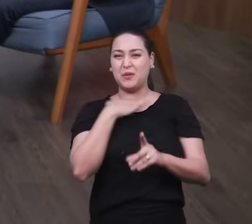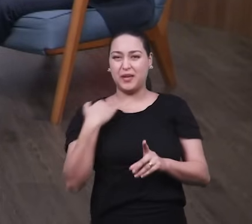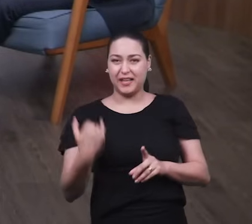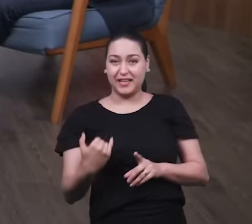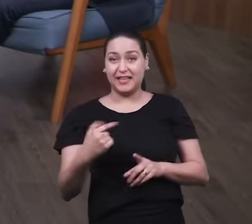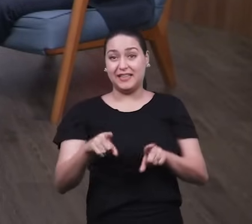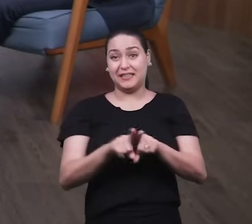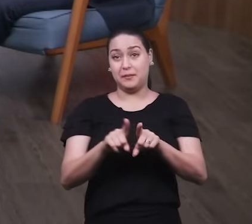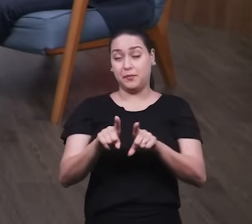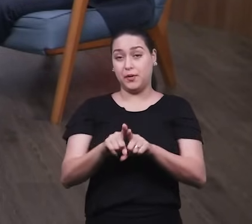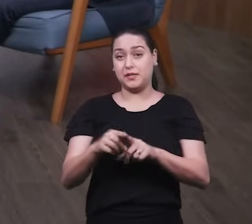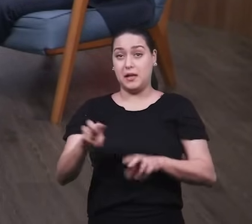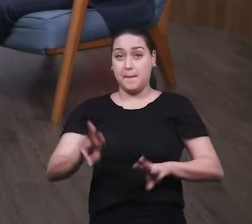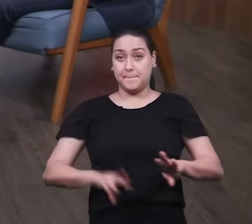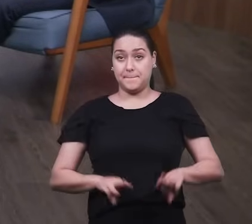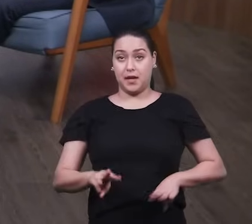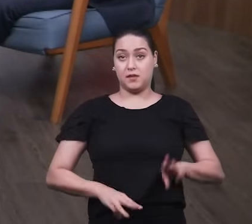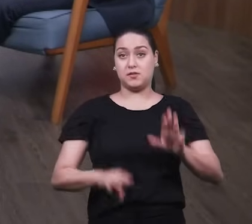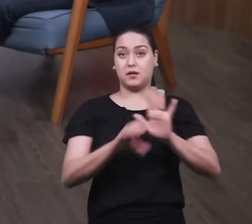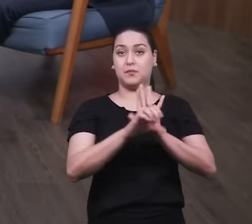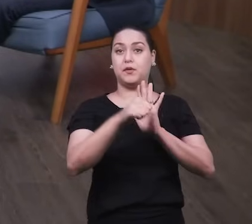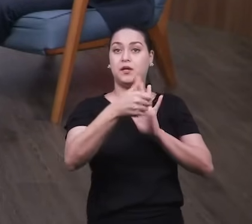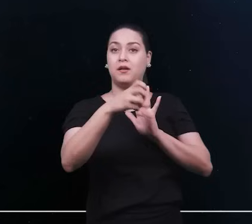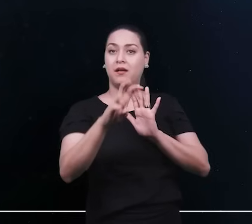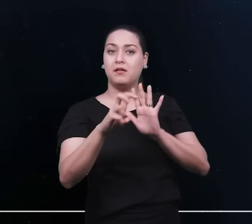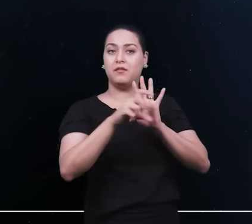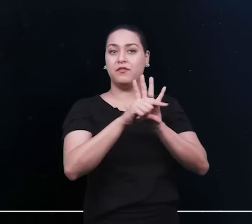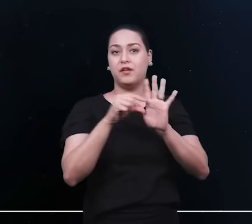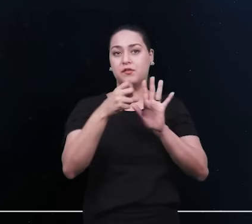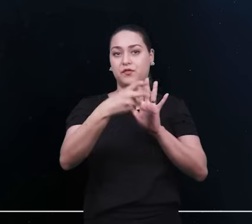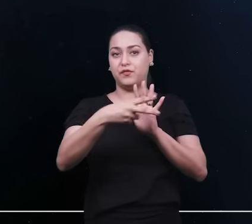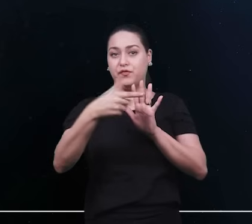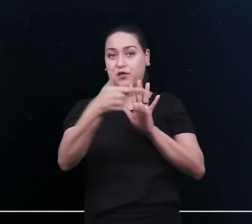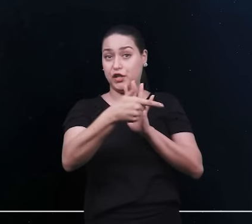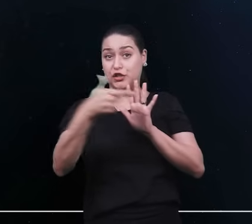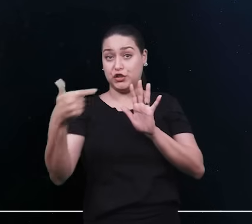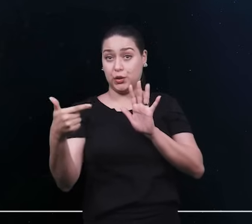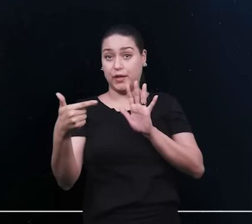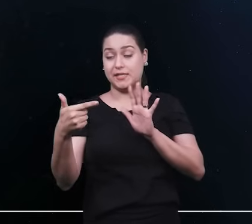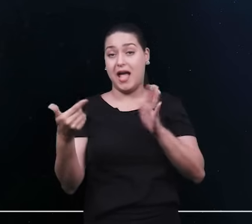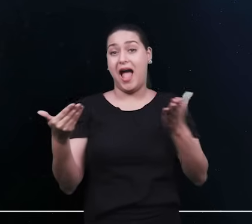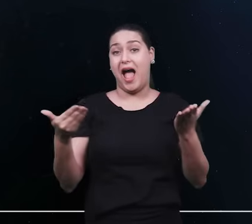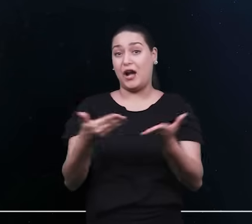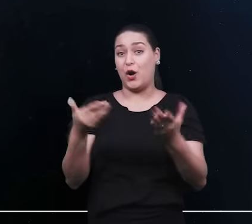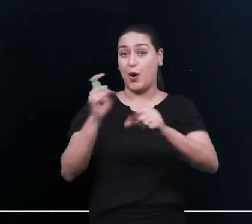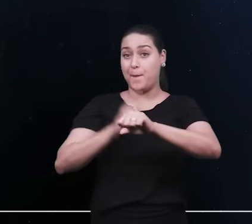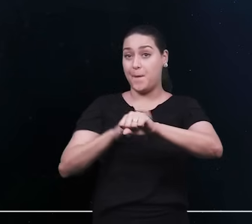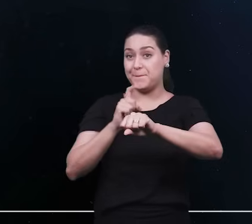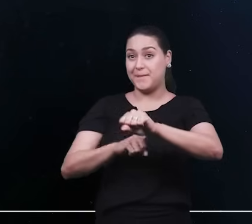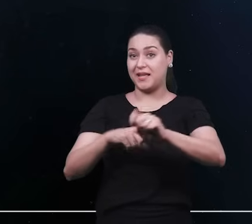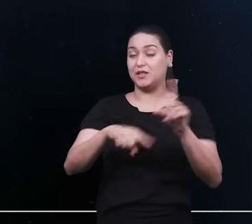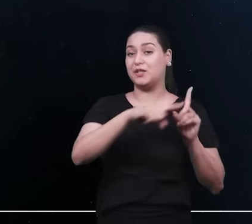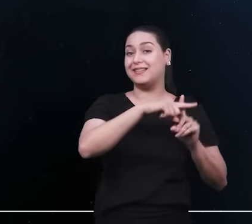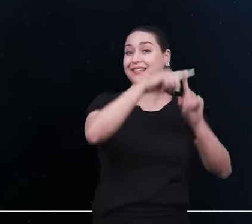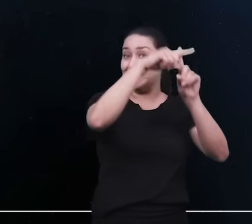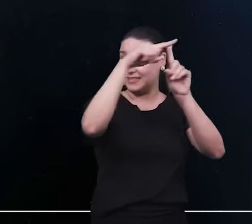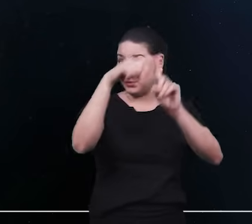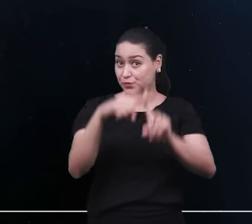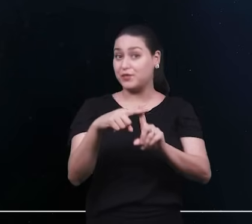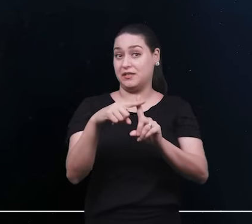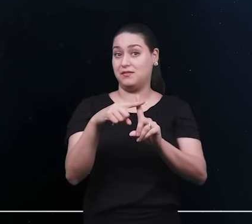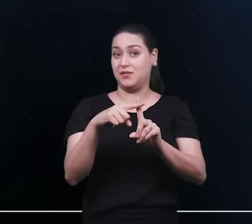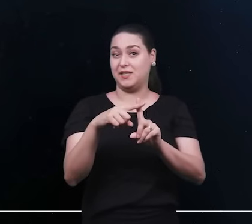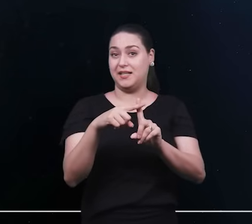Em seguida, Marcos 15, 22, que é aqui já o instante da crucificação. Exatamente, o